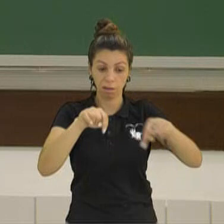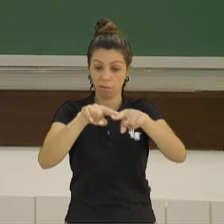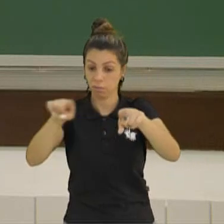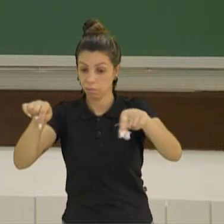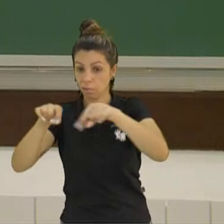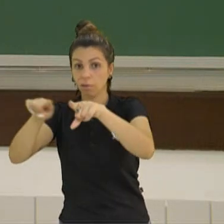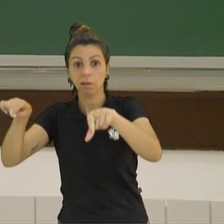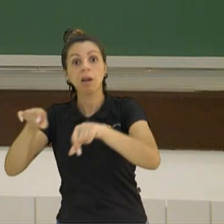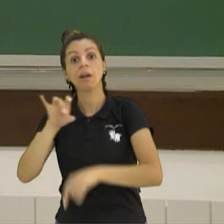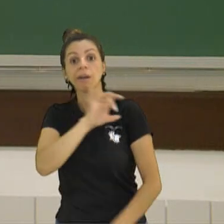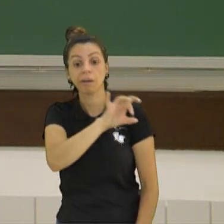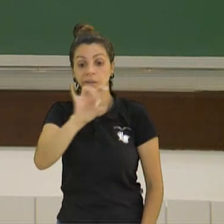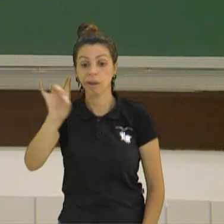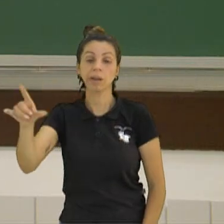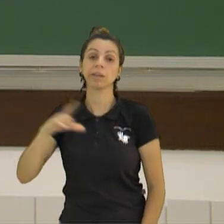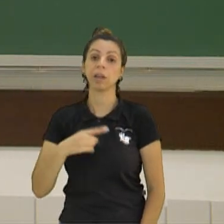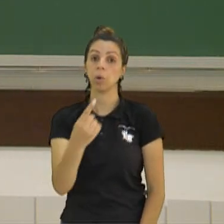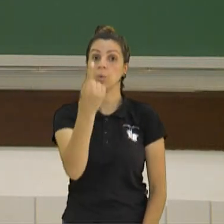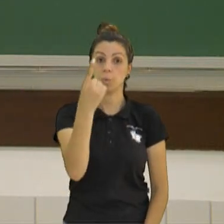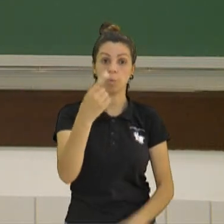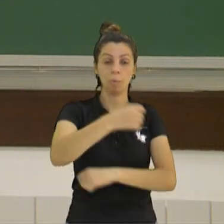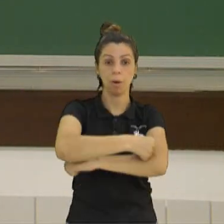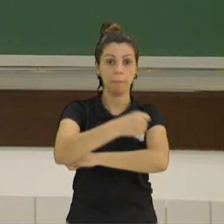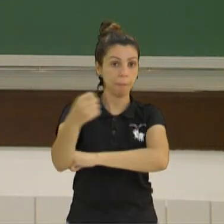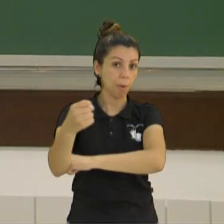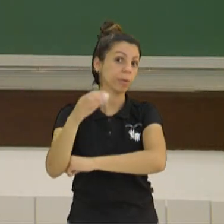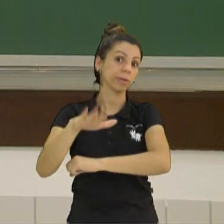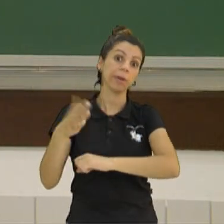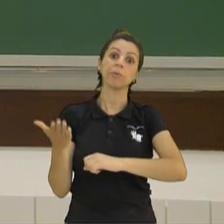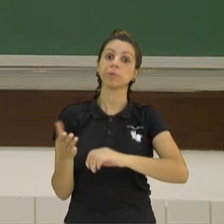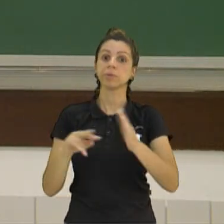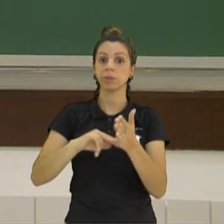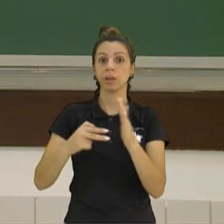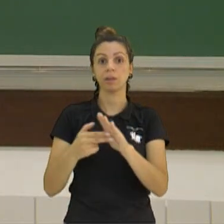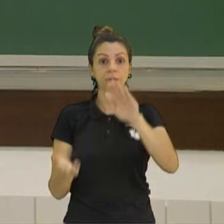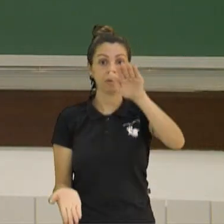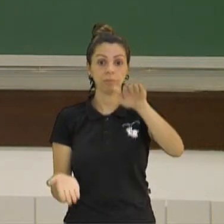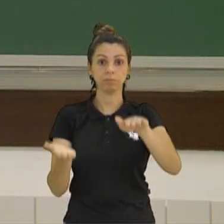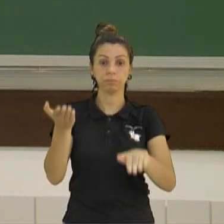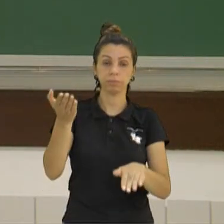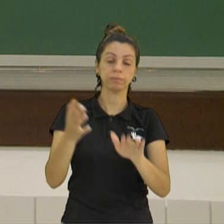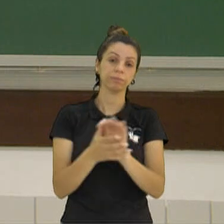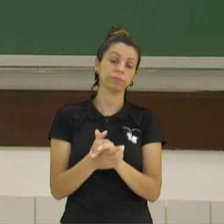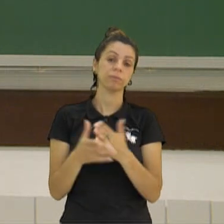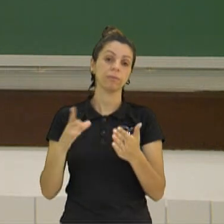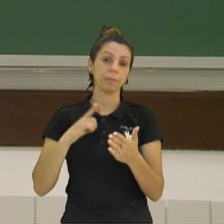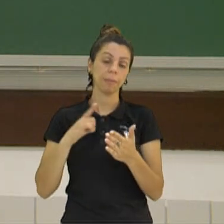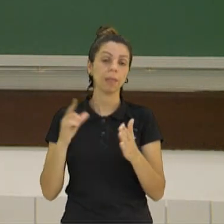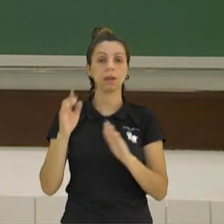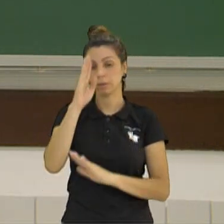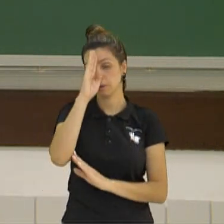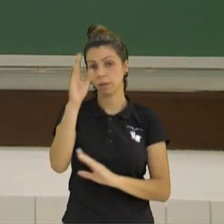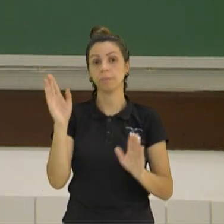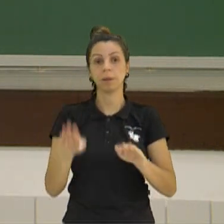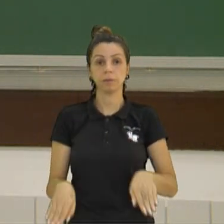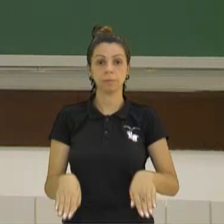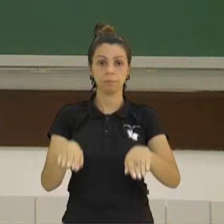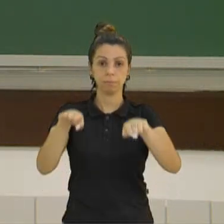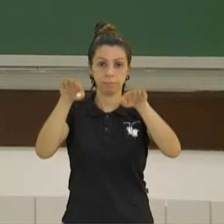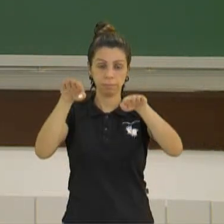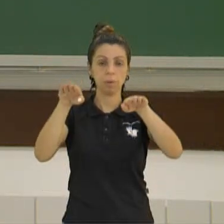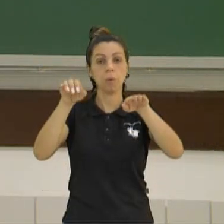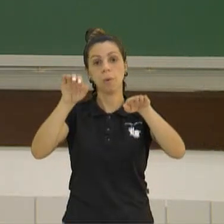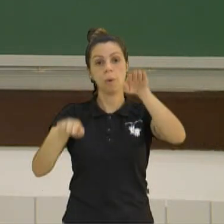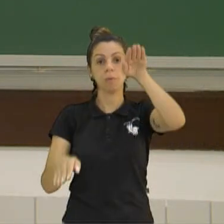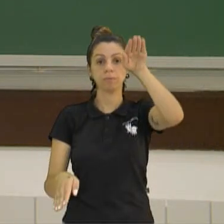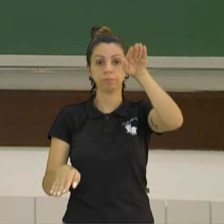são proporcionais. Então, você vai perceber na lida do exercício que umas grandezas são diretamente proporcionais, outras são